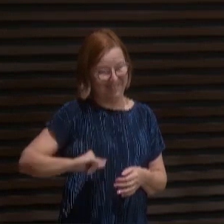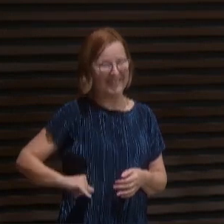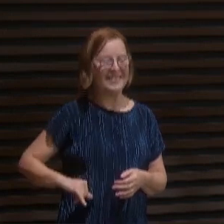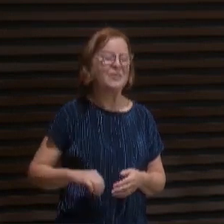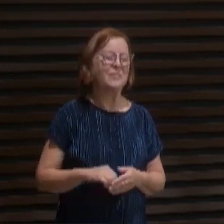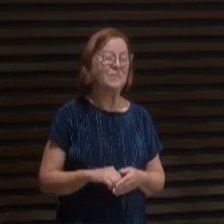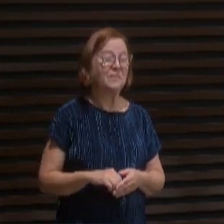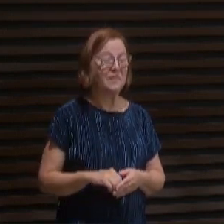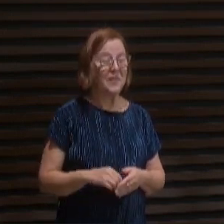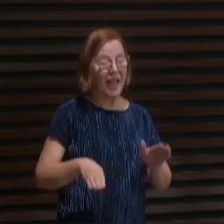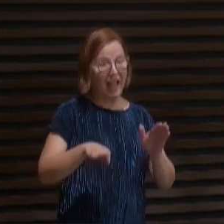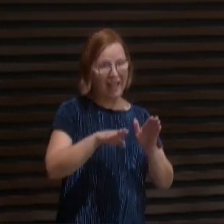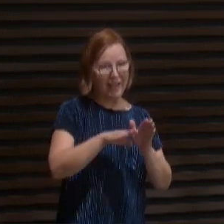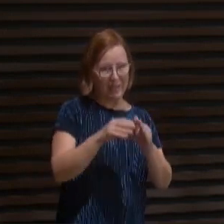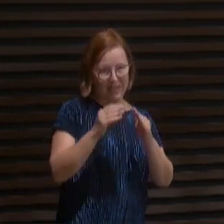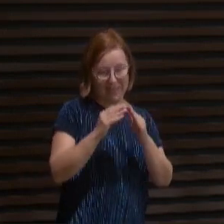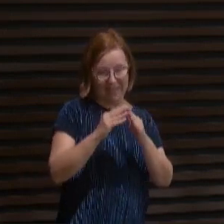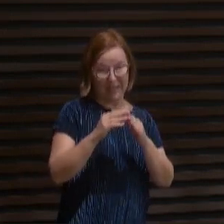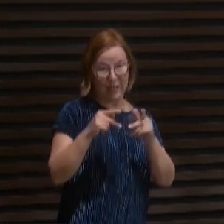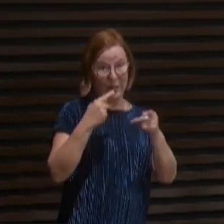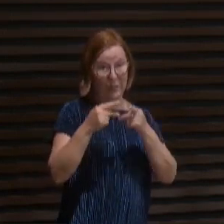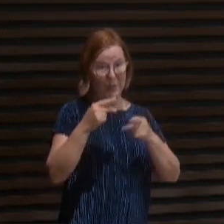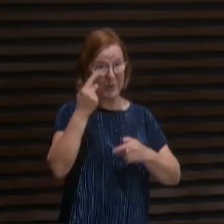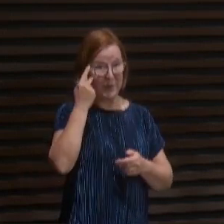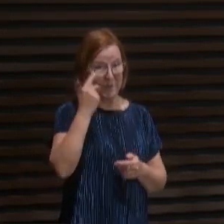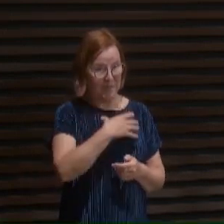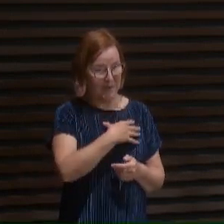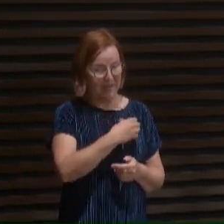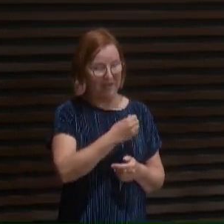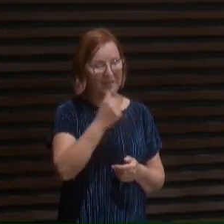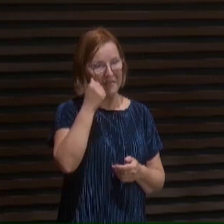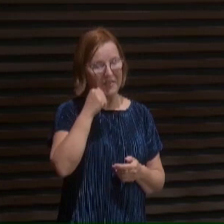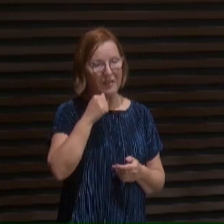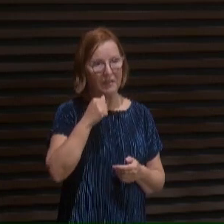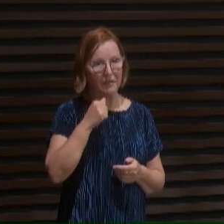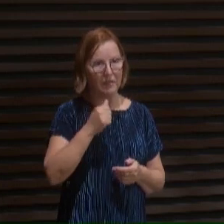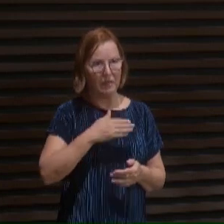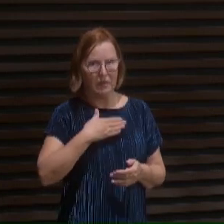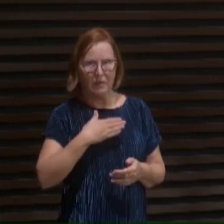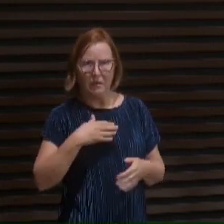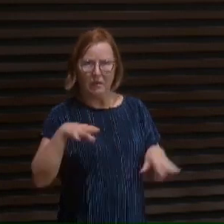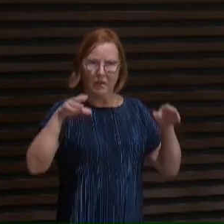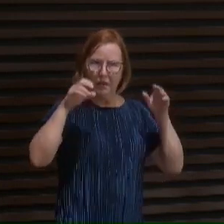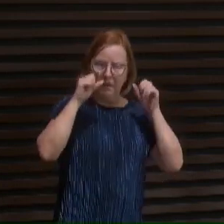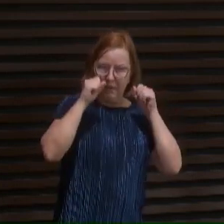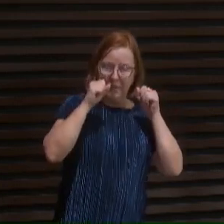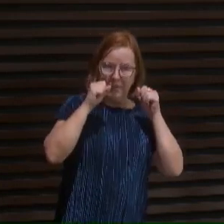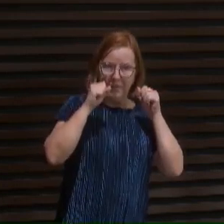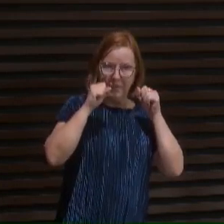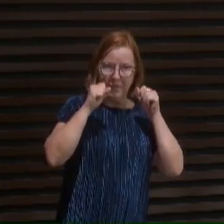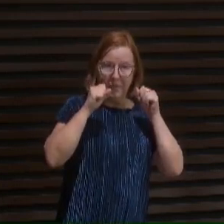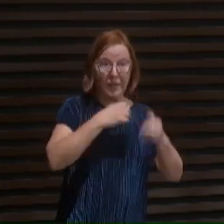Ao chegar em casa, ela relata o fato à jovem e espantou-se ao ouvir que ela pretendia ir